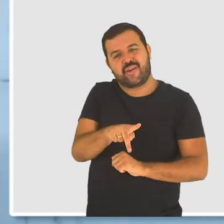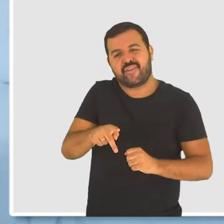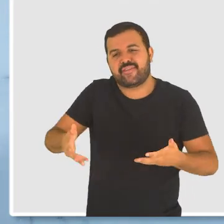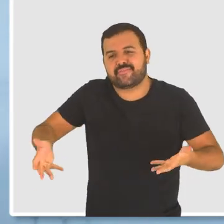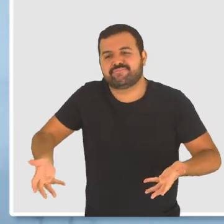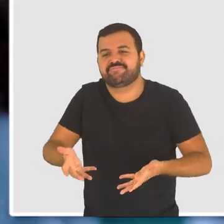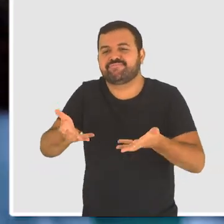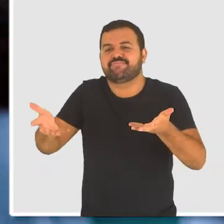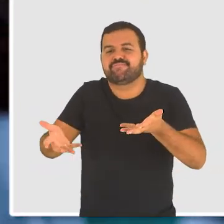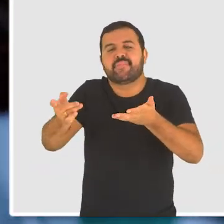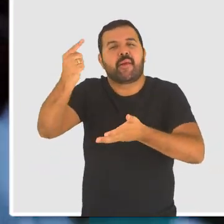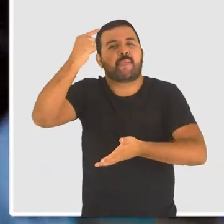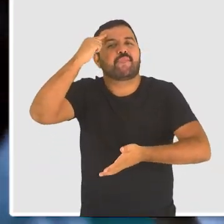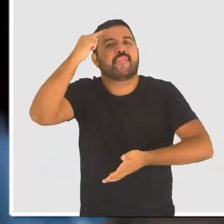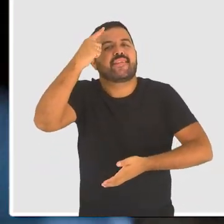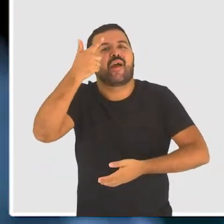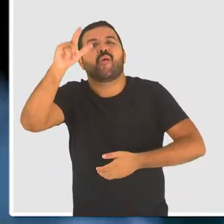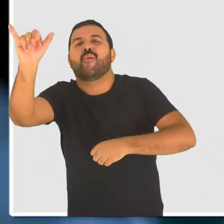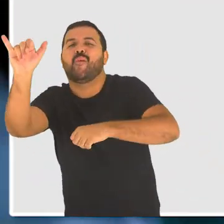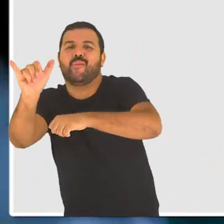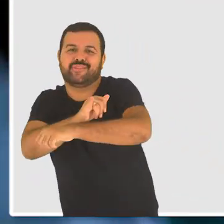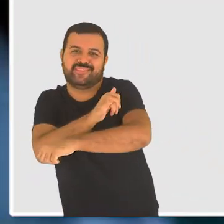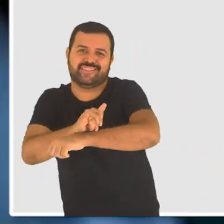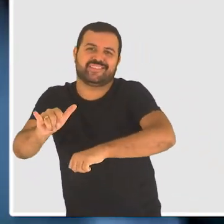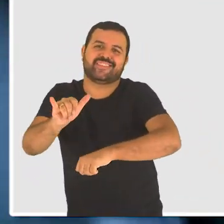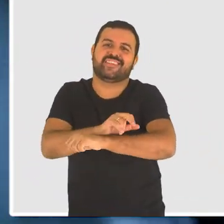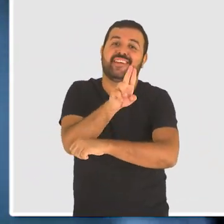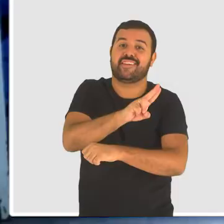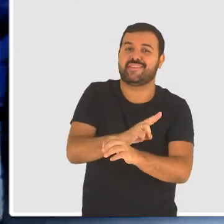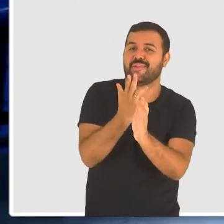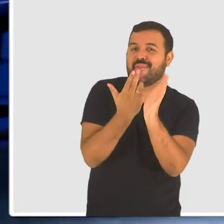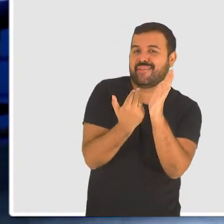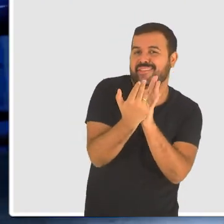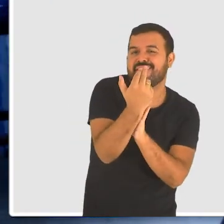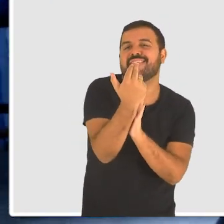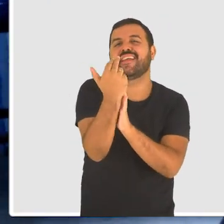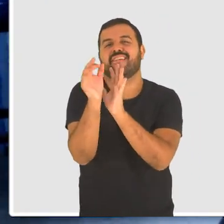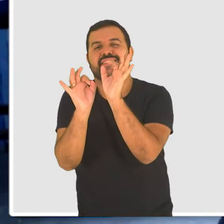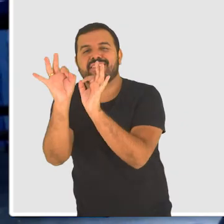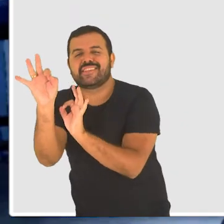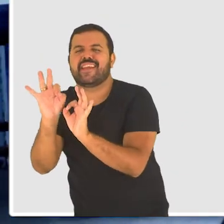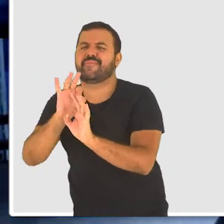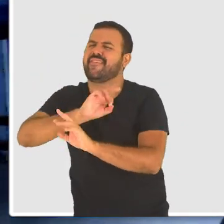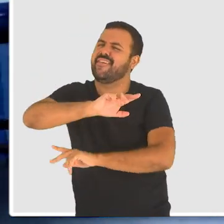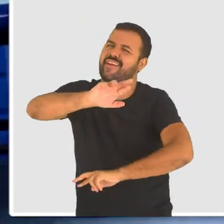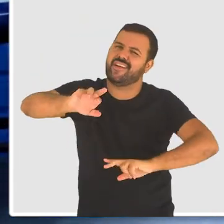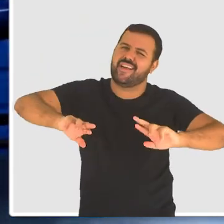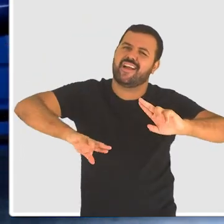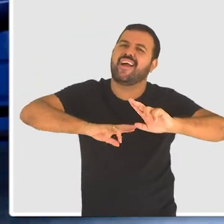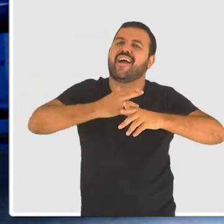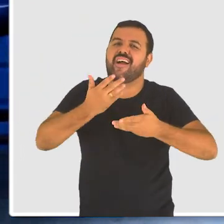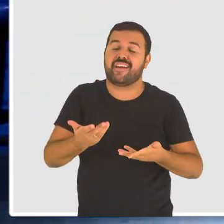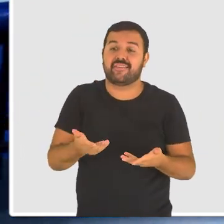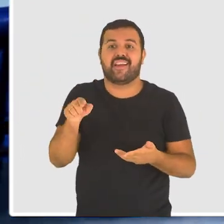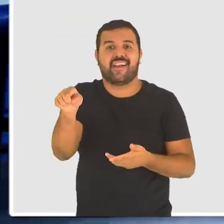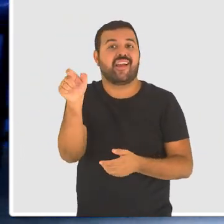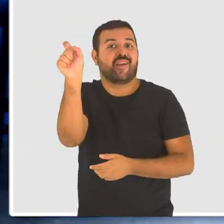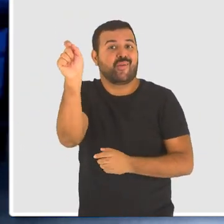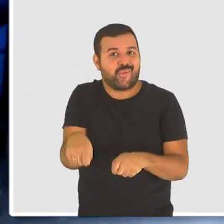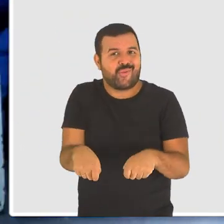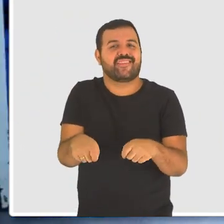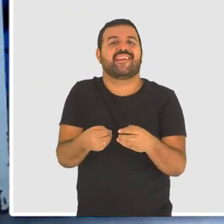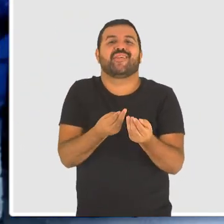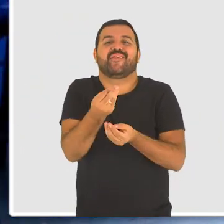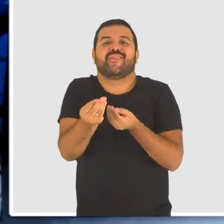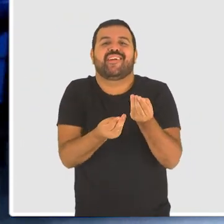por estímulos, pensar pela via geométrica, por esquemas, por outros modos,